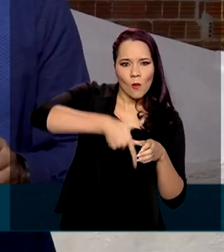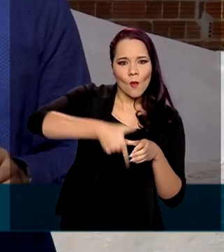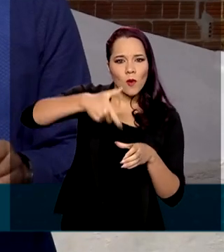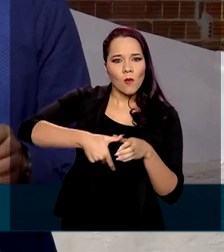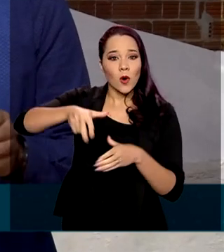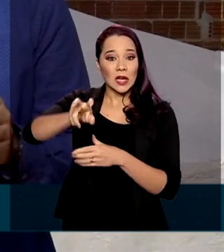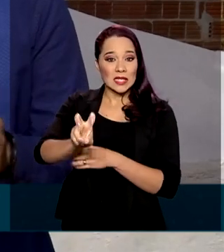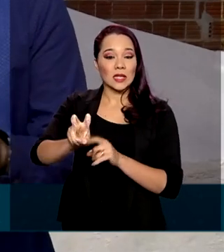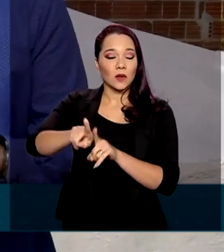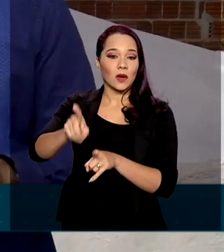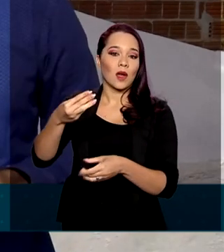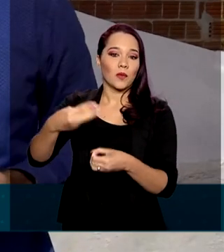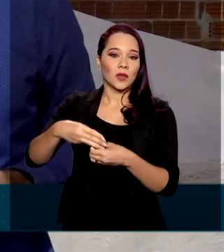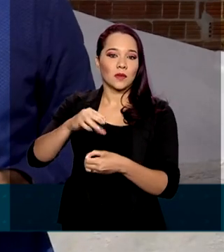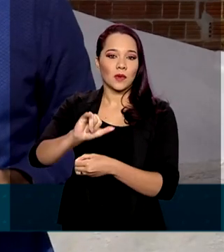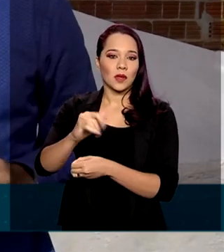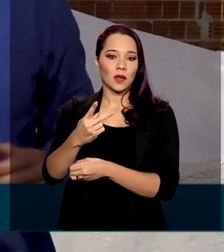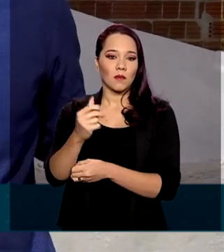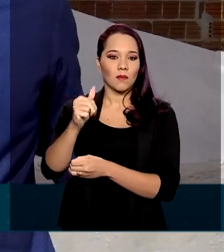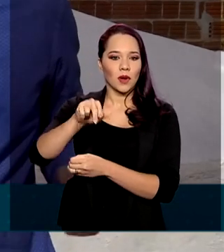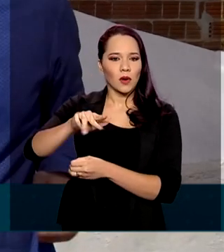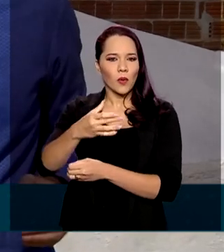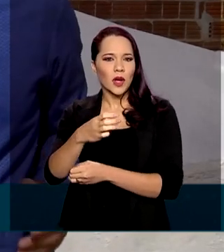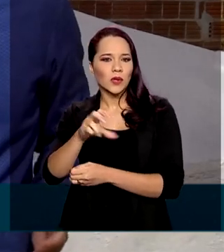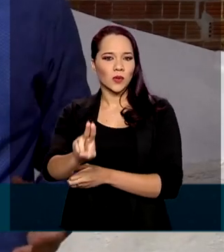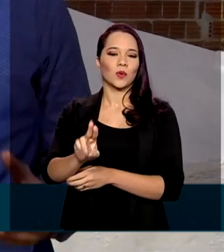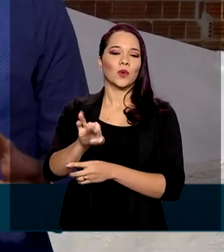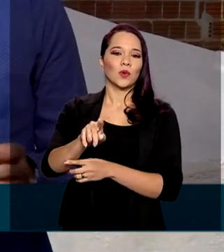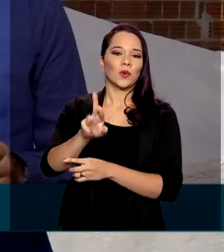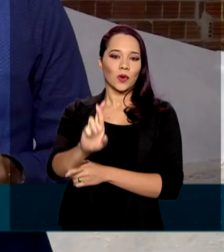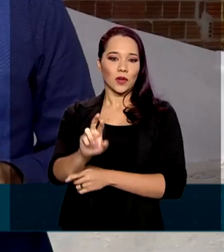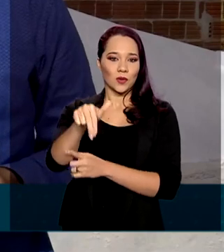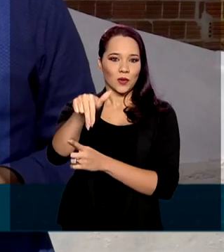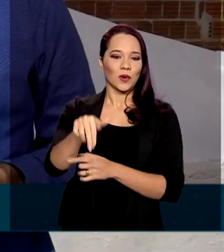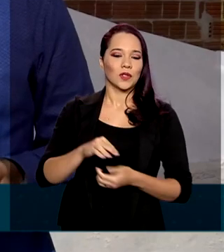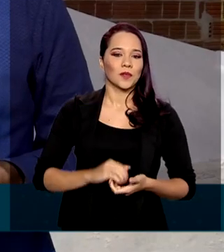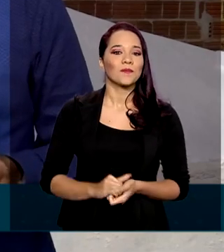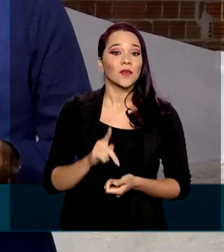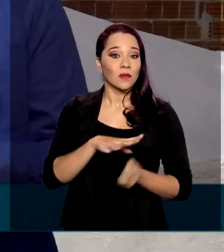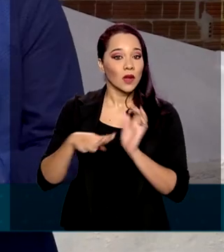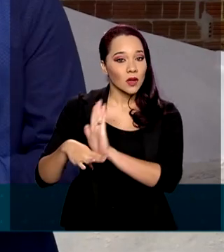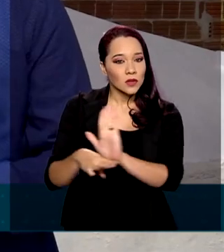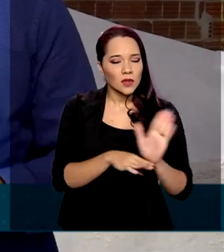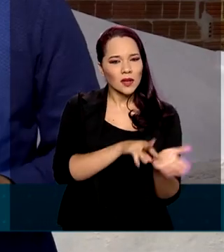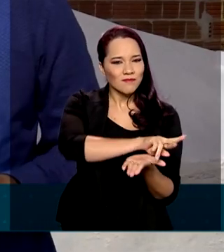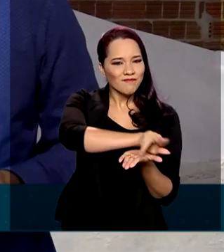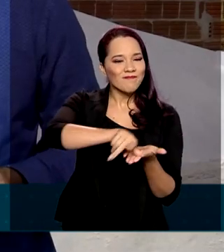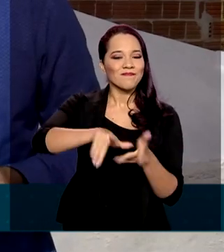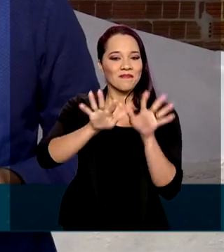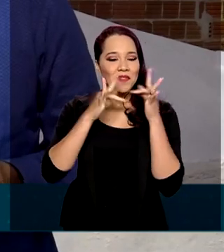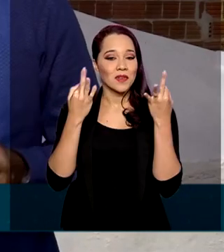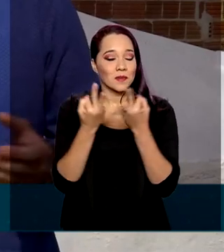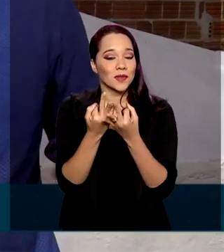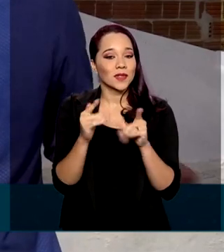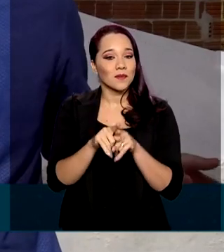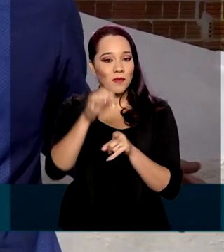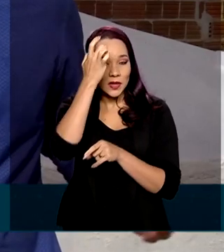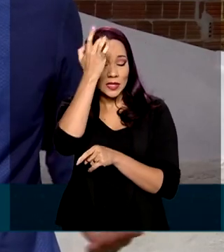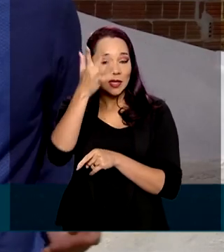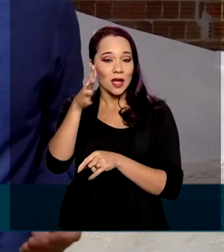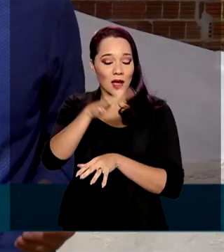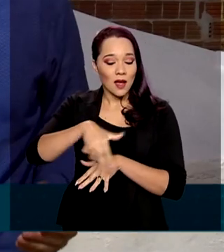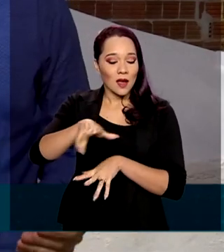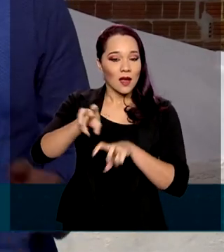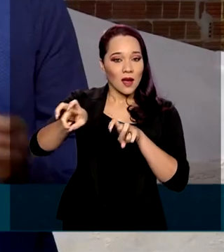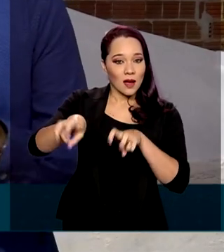do município de Ipanguassu, no Rio Grande do Norte. Isso irá beneficiar centenas de famílias, irá facilitar a agricultura